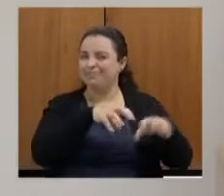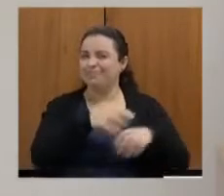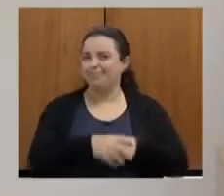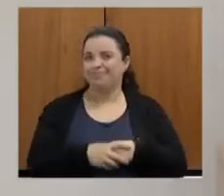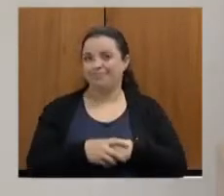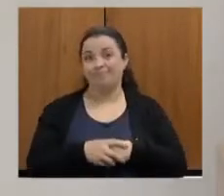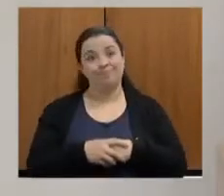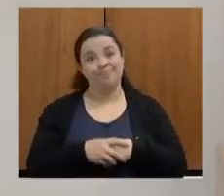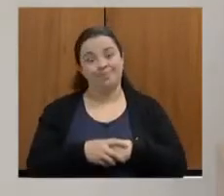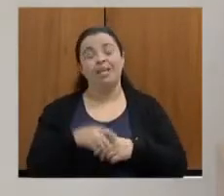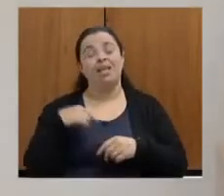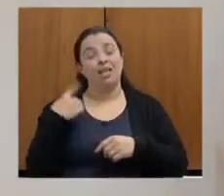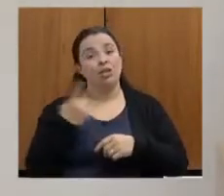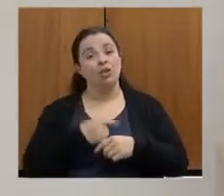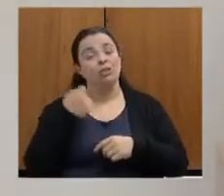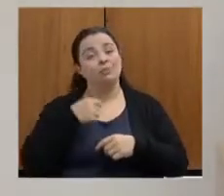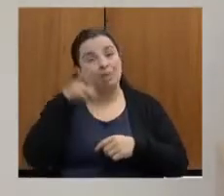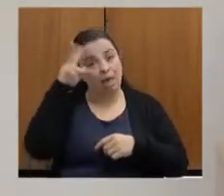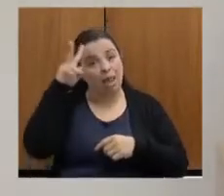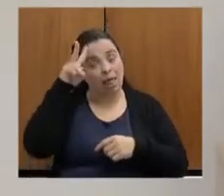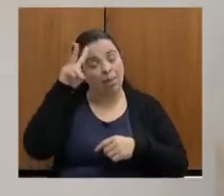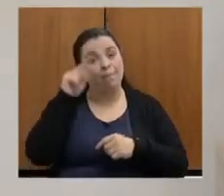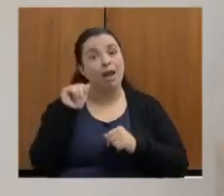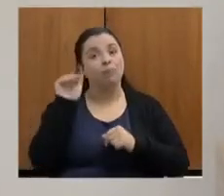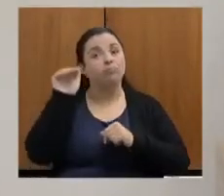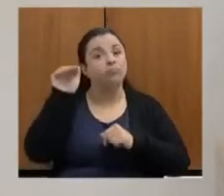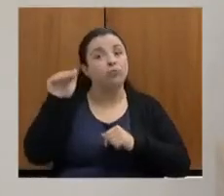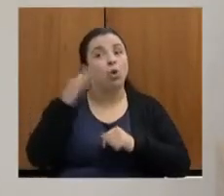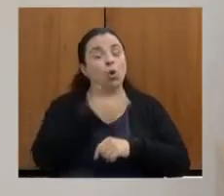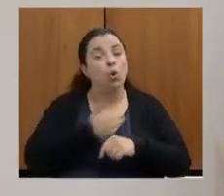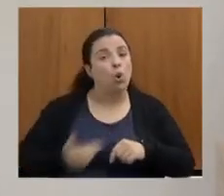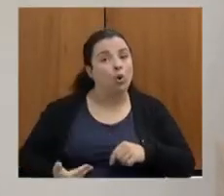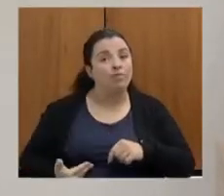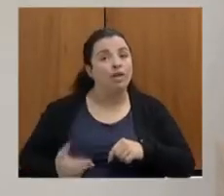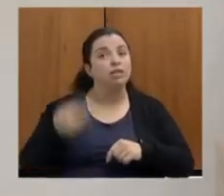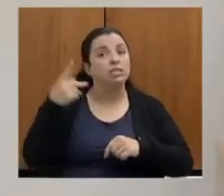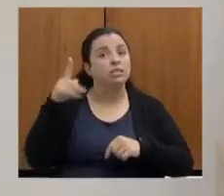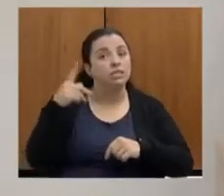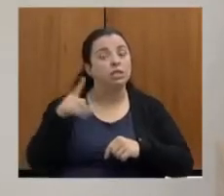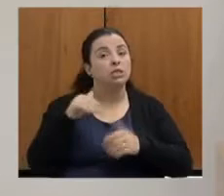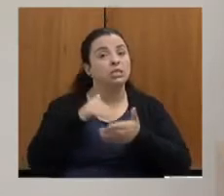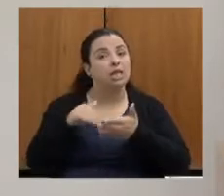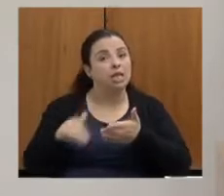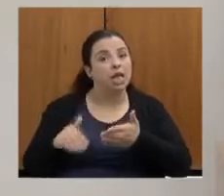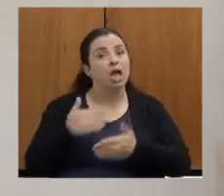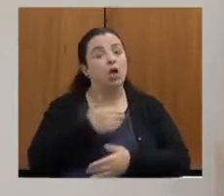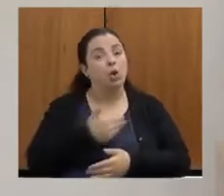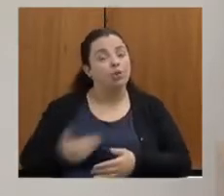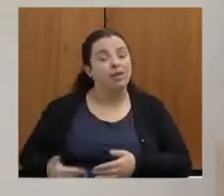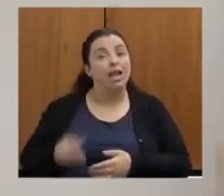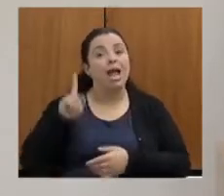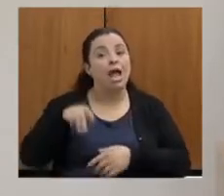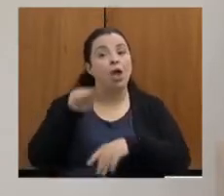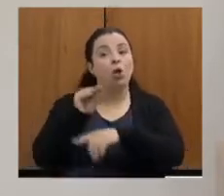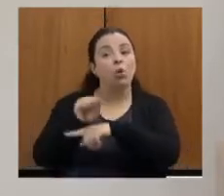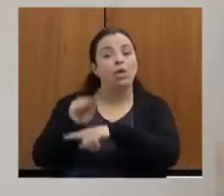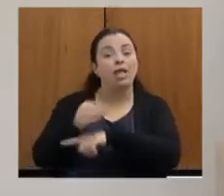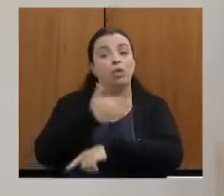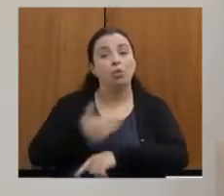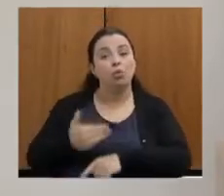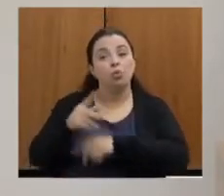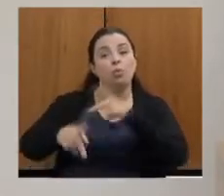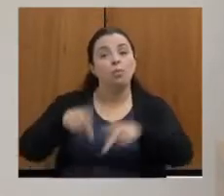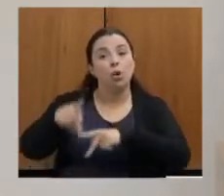que o objetivo do governo e dos seus governantes deve ser cuidar do povo não das